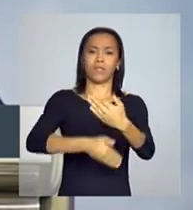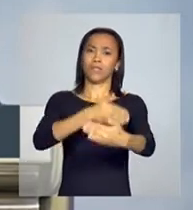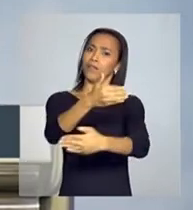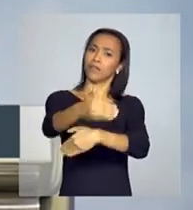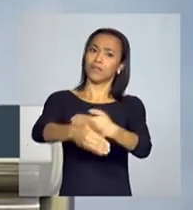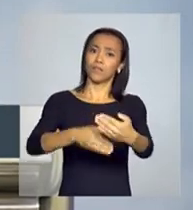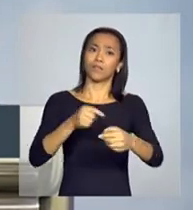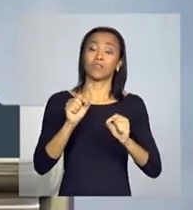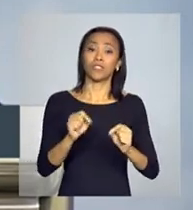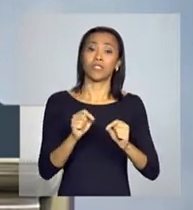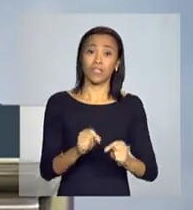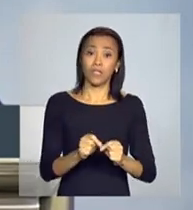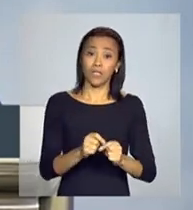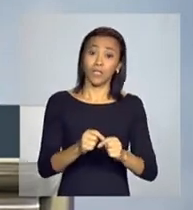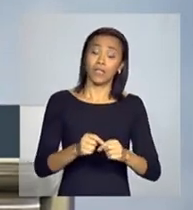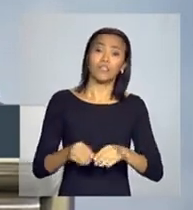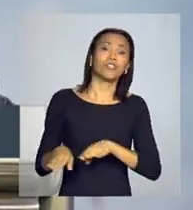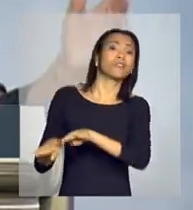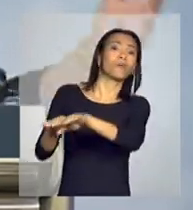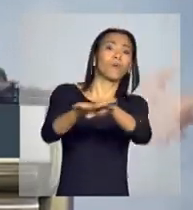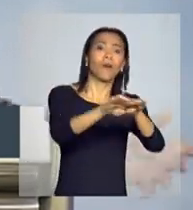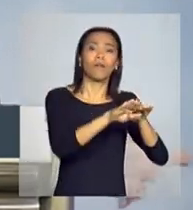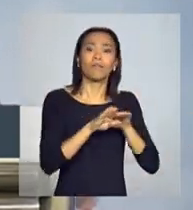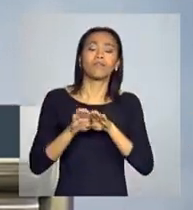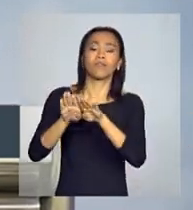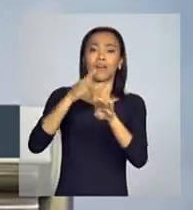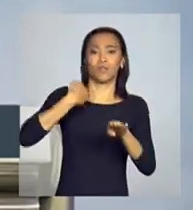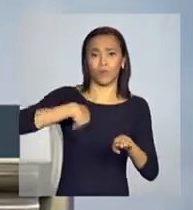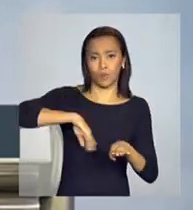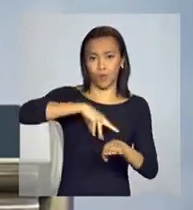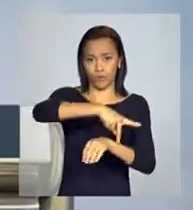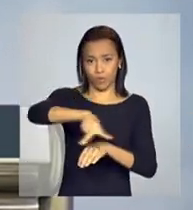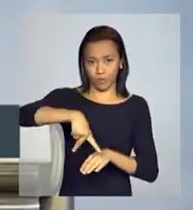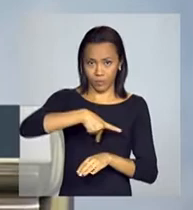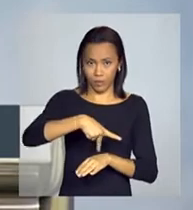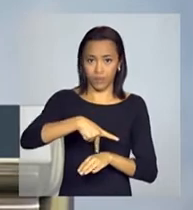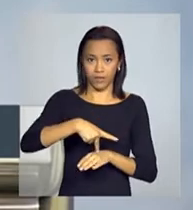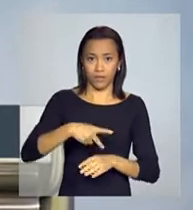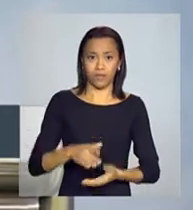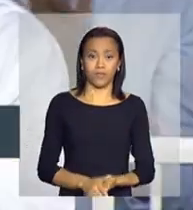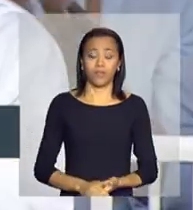redemocratização do nosso país, o saudoso Teotônio Vilela.